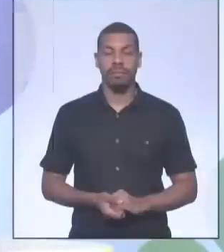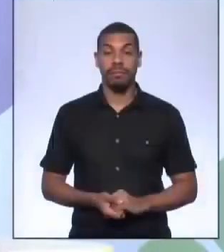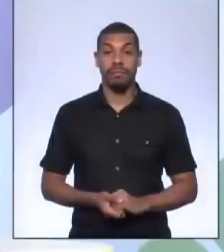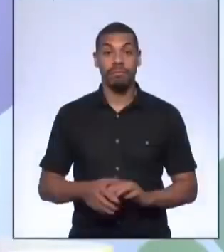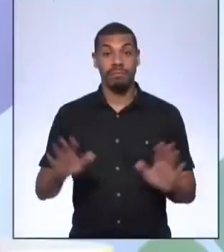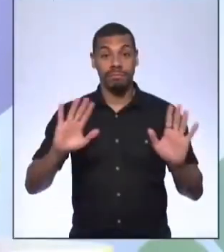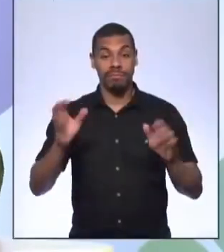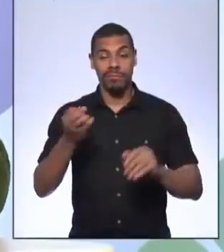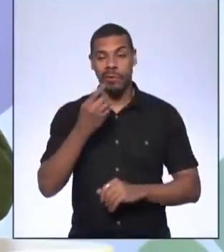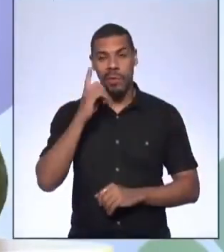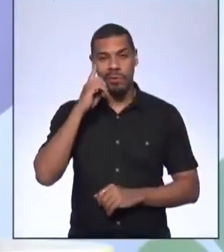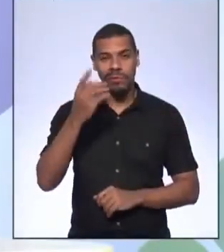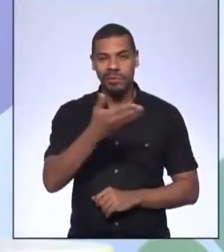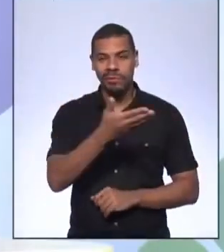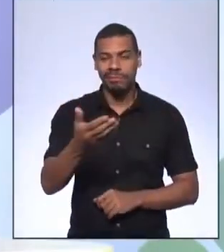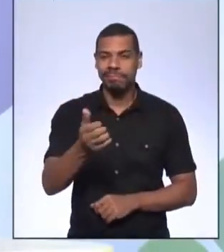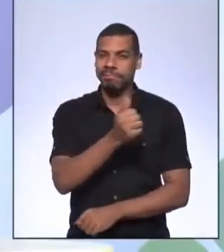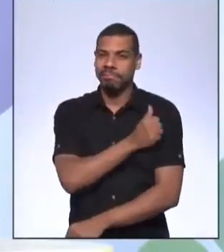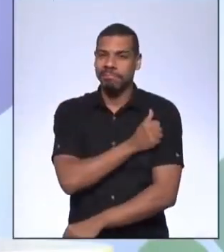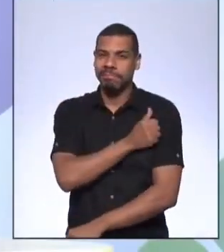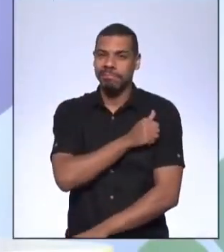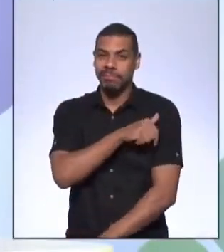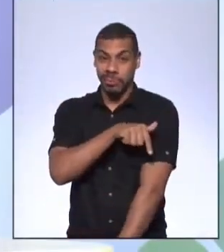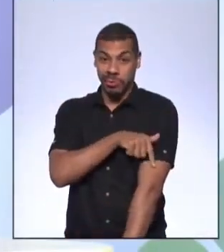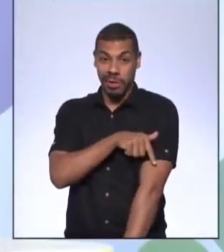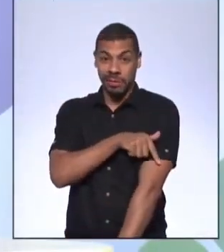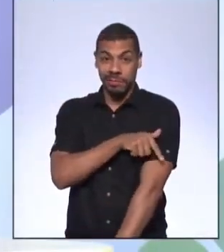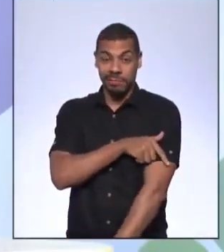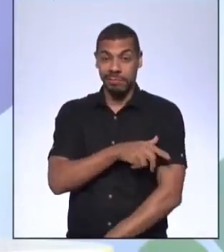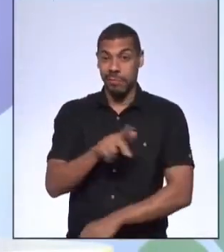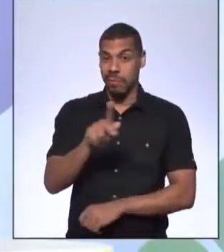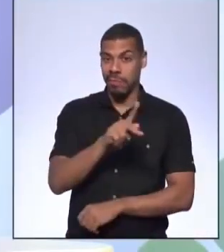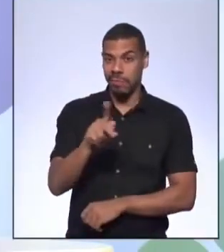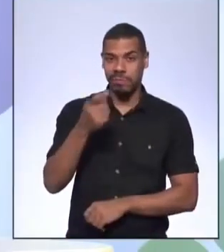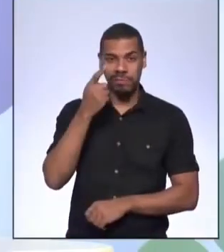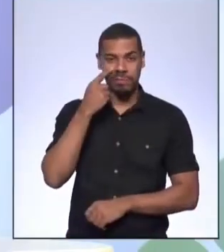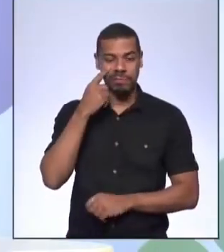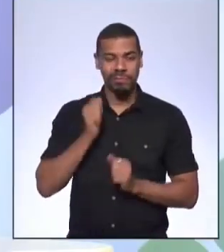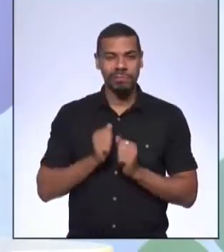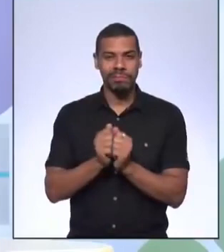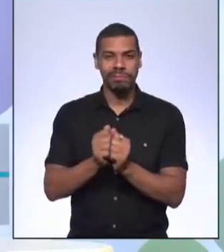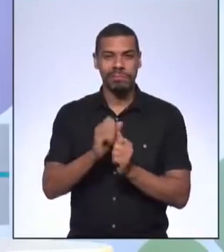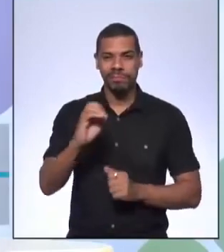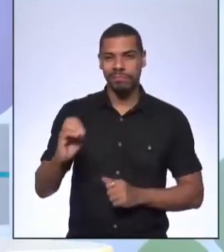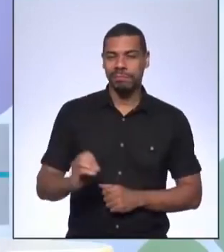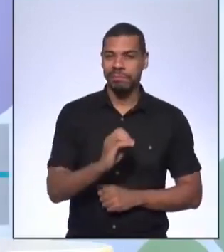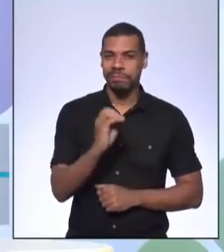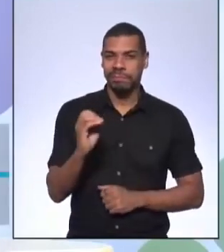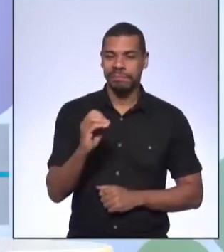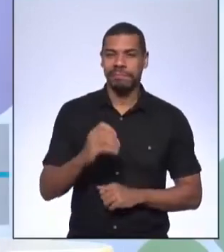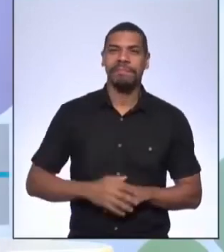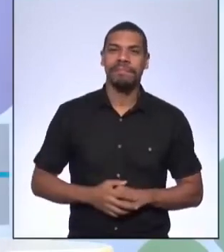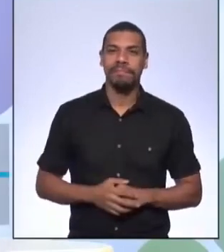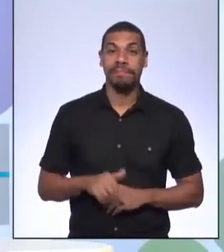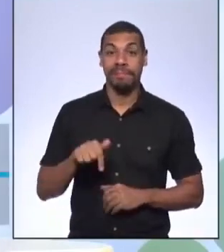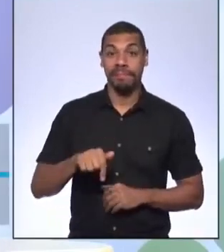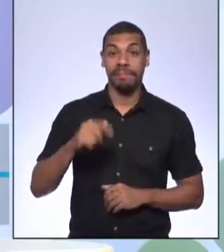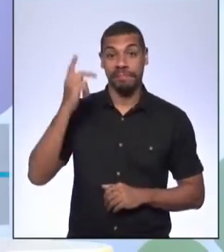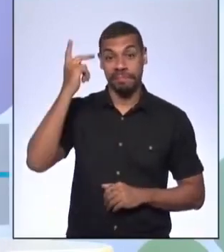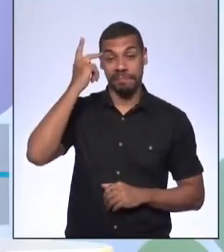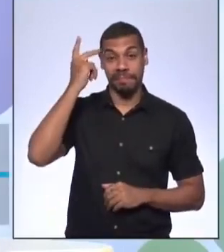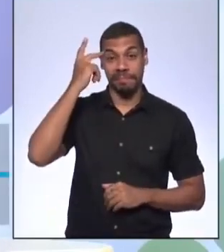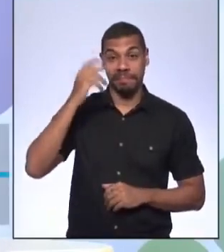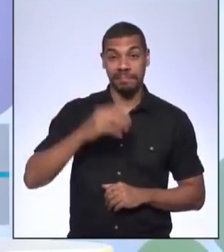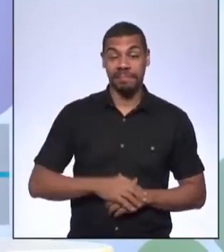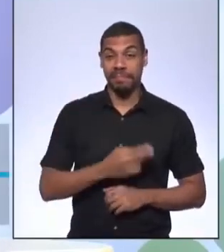Bom dia, galerinha do 7º ano, professores que nos acompanham aqui no Centro de Mídias de São Paulo.